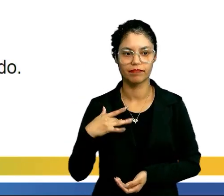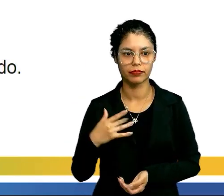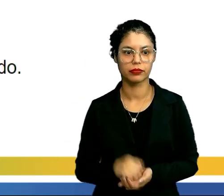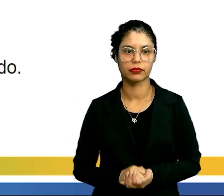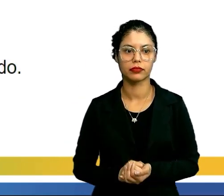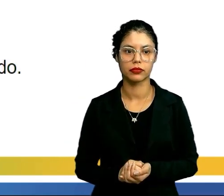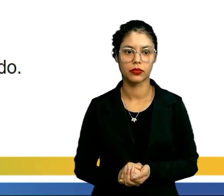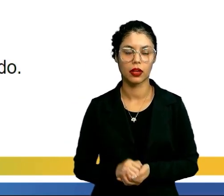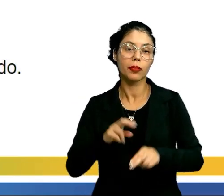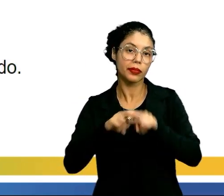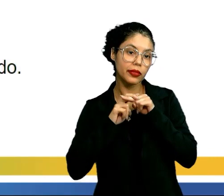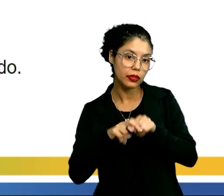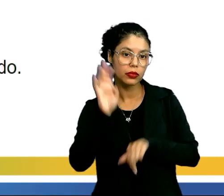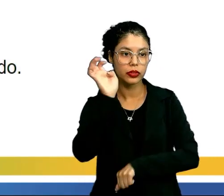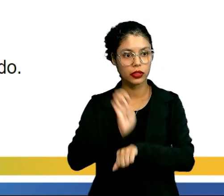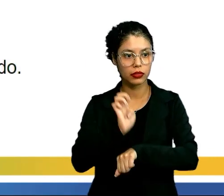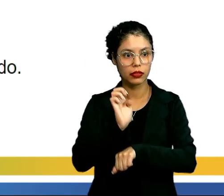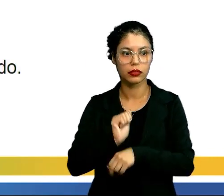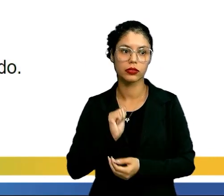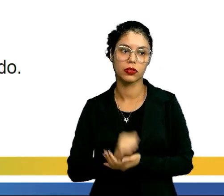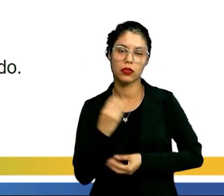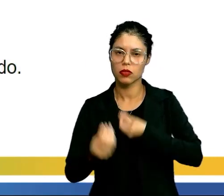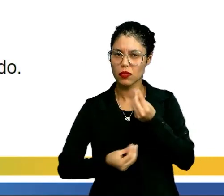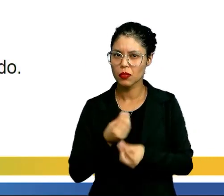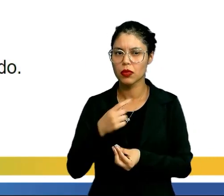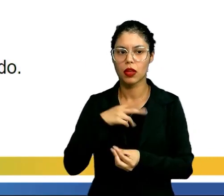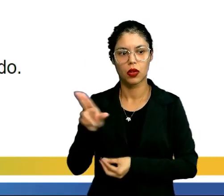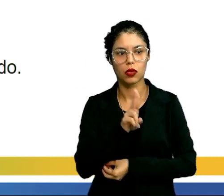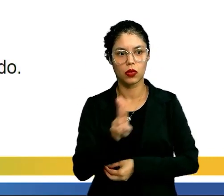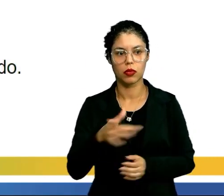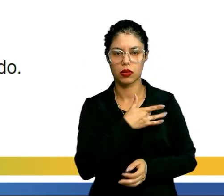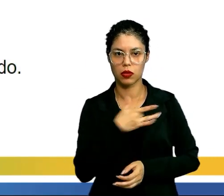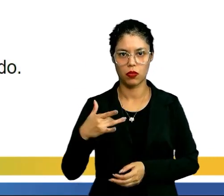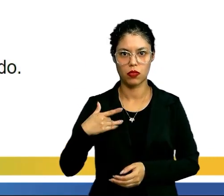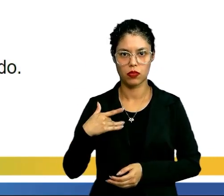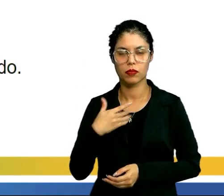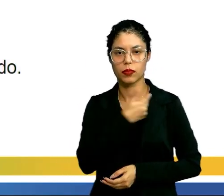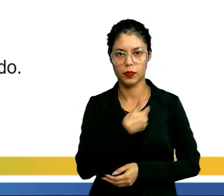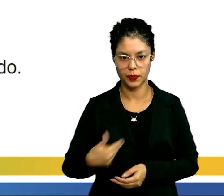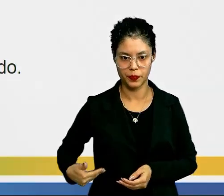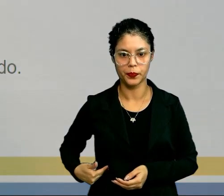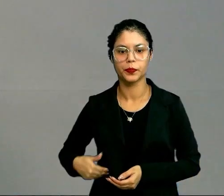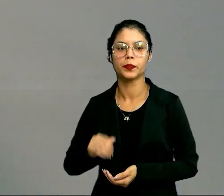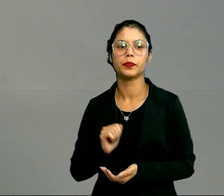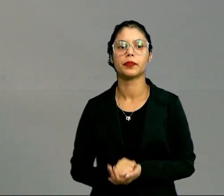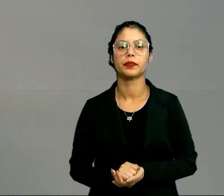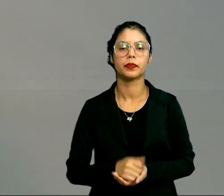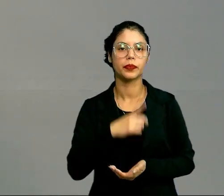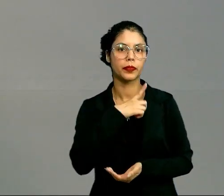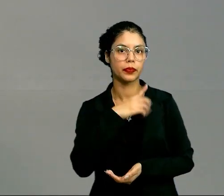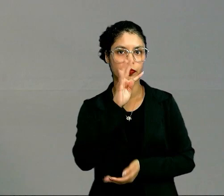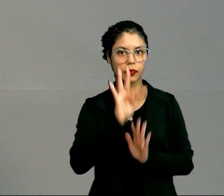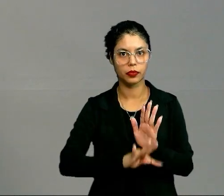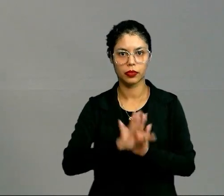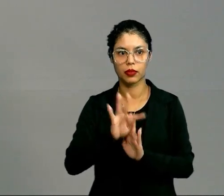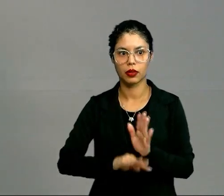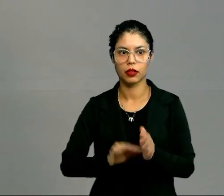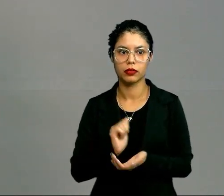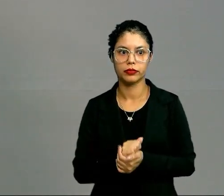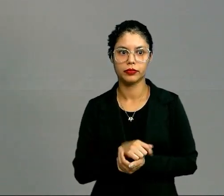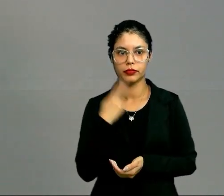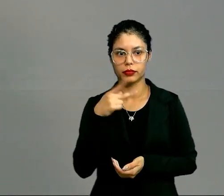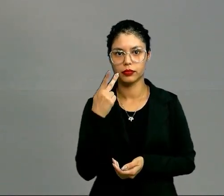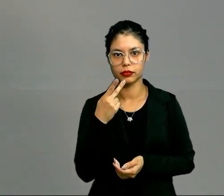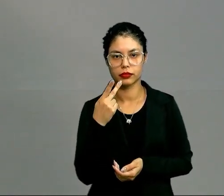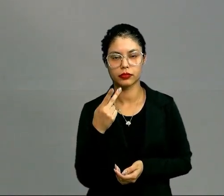É razoável, portanto, que o Estado haja em nome da saúde pública. Então, nós temos aqui um texto, que é um texto que